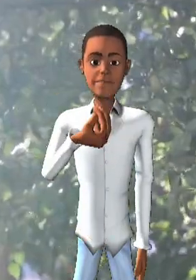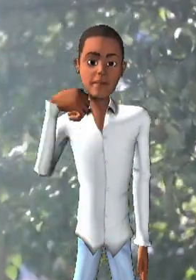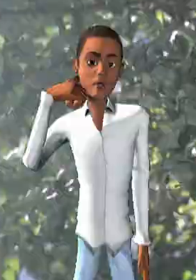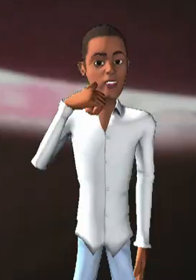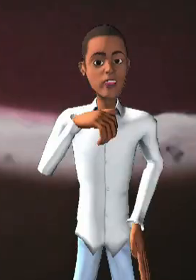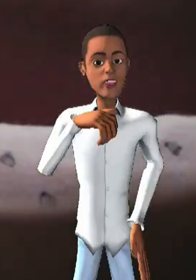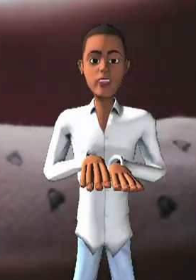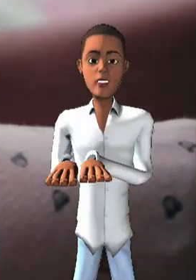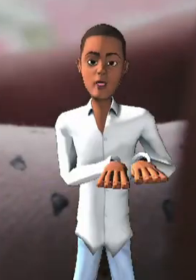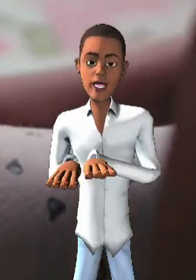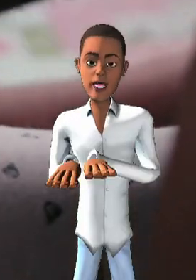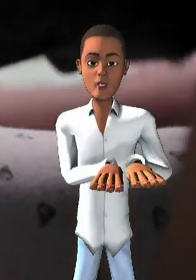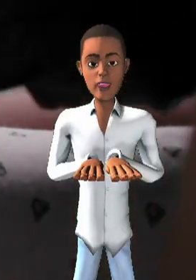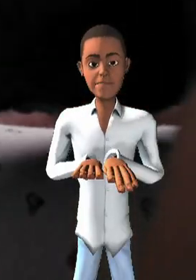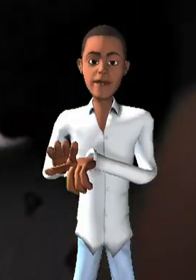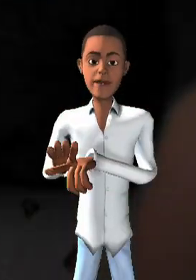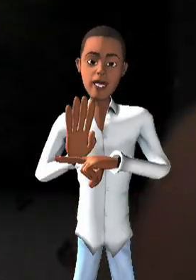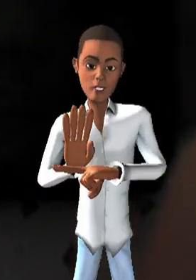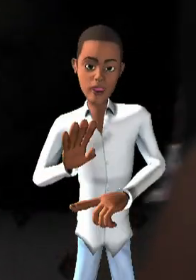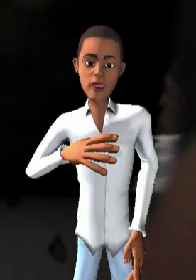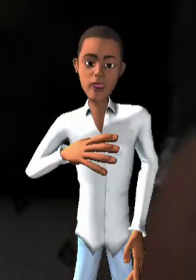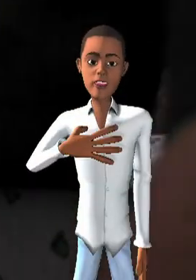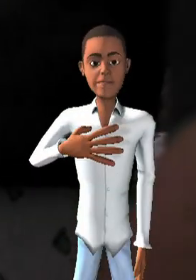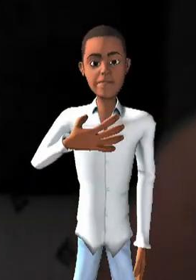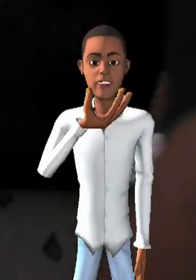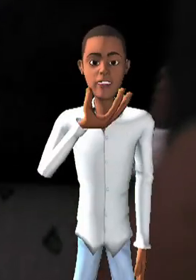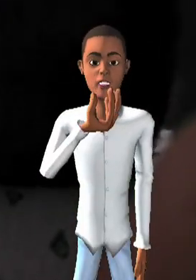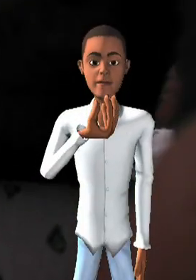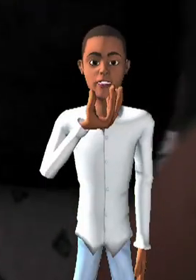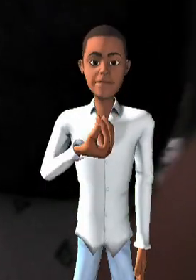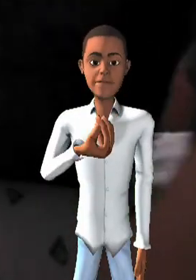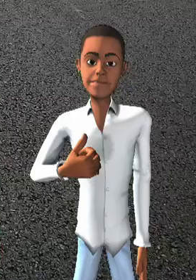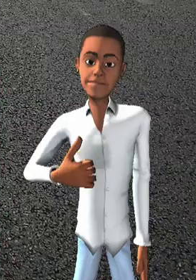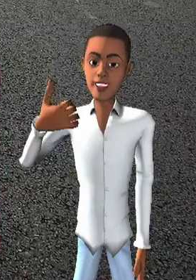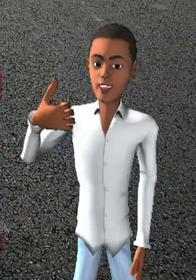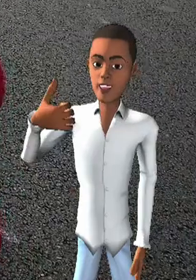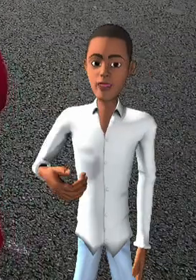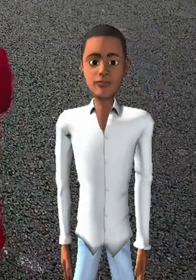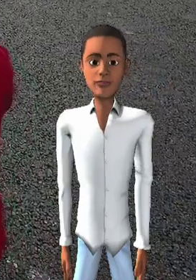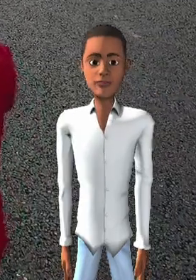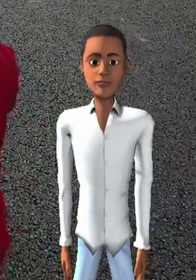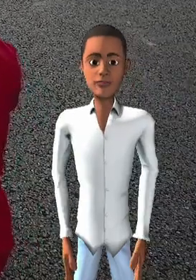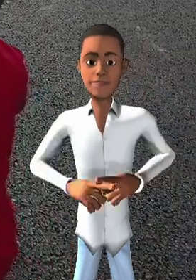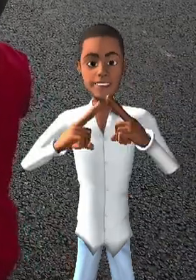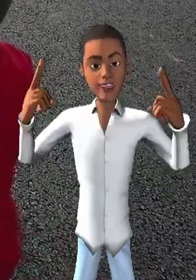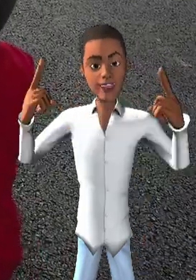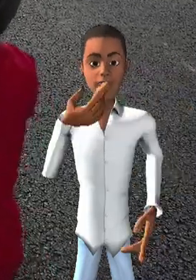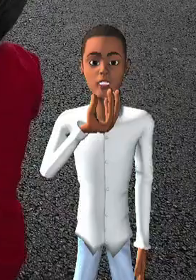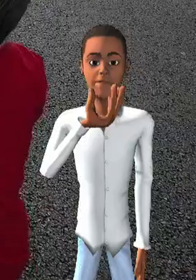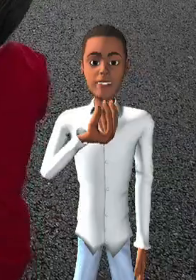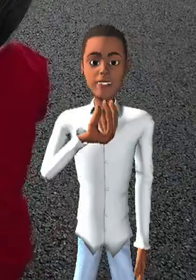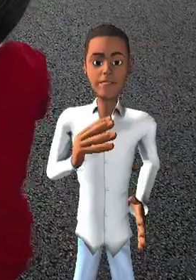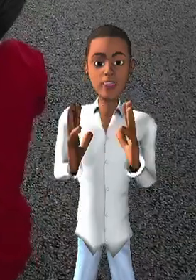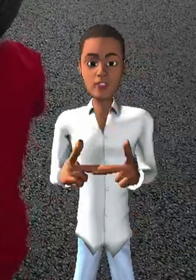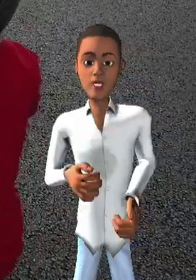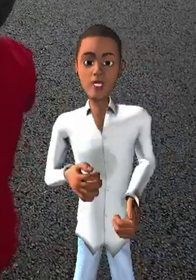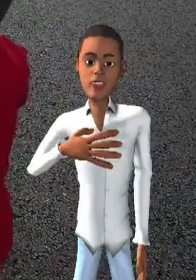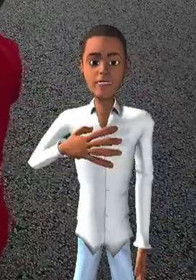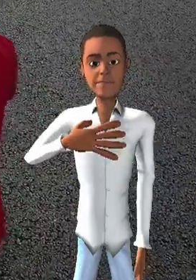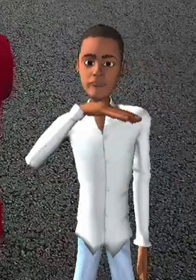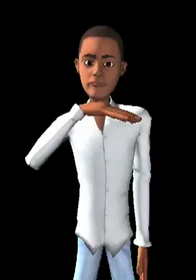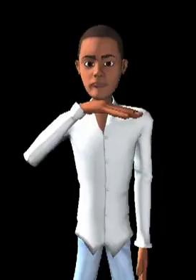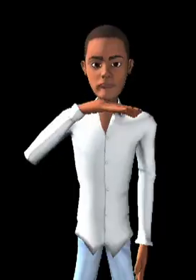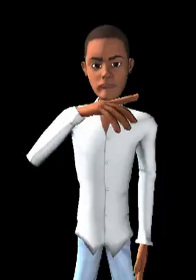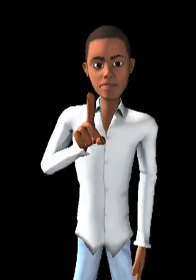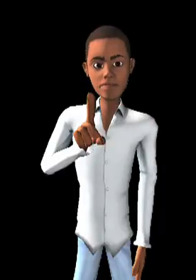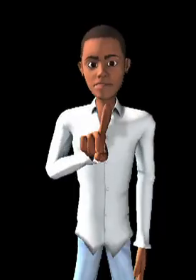de gênero é um caminho para que masculinidades nocivas deixem de existir. Mas ela não acredita que toda forma de ser homem